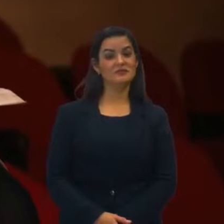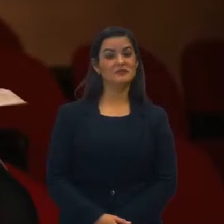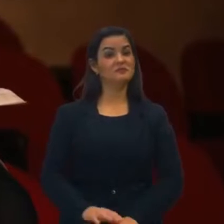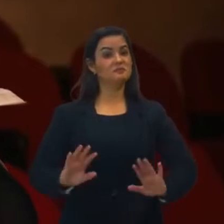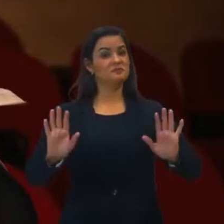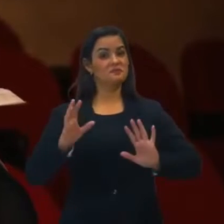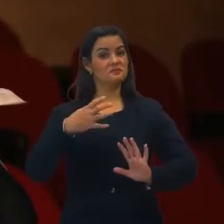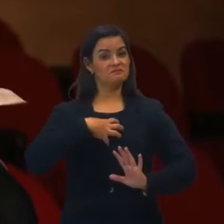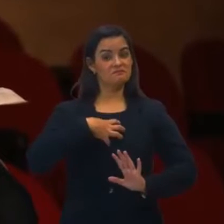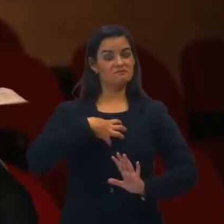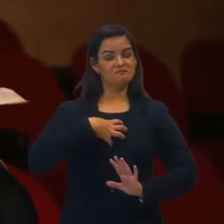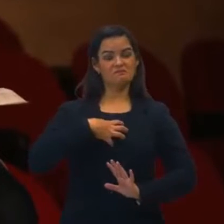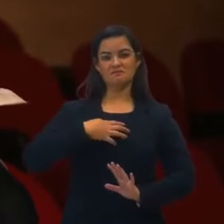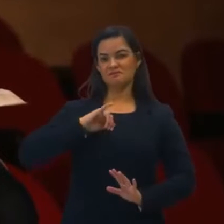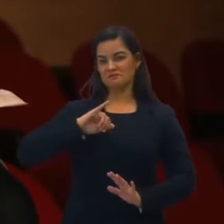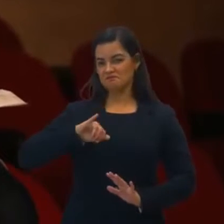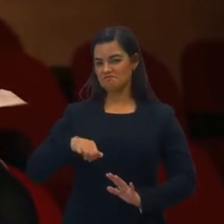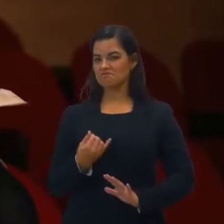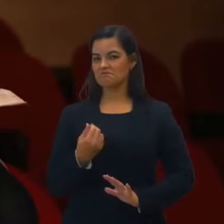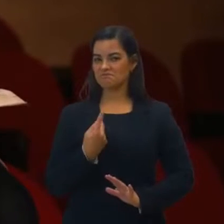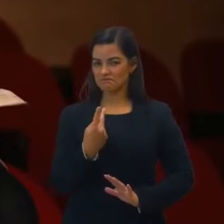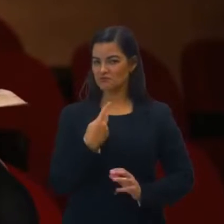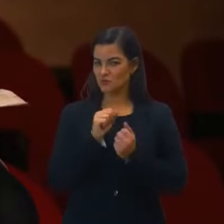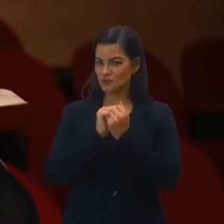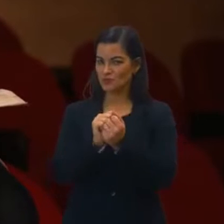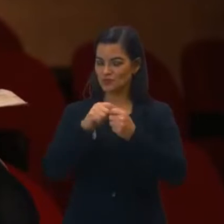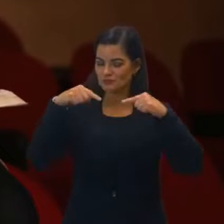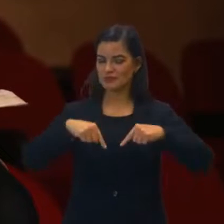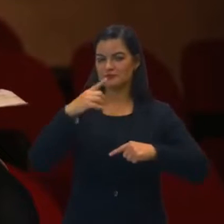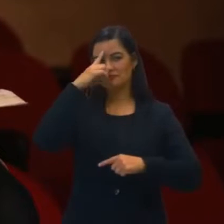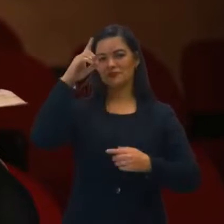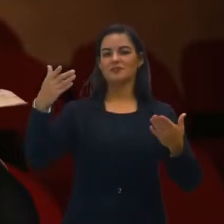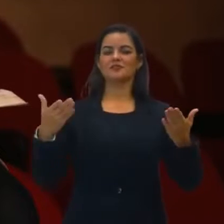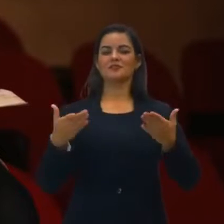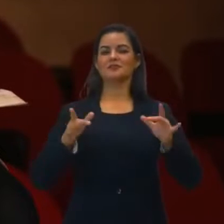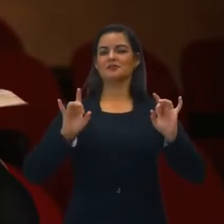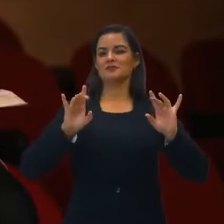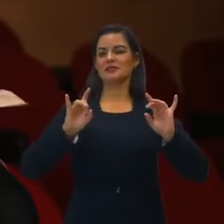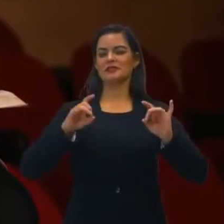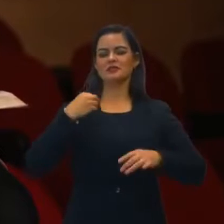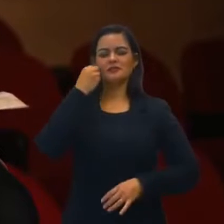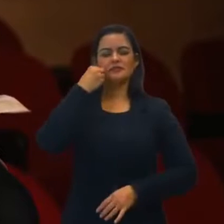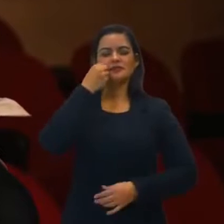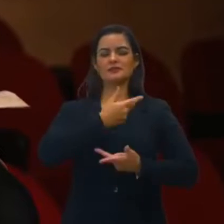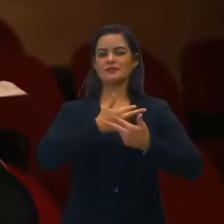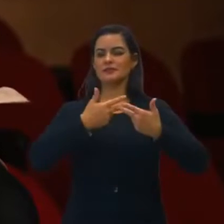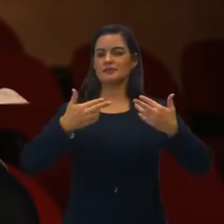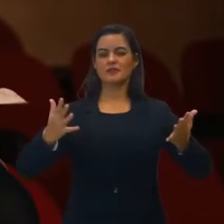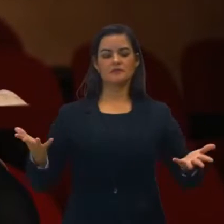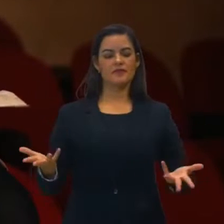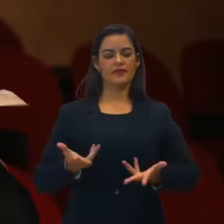É um privilégio estar aqui com você, neste dia de tantas experiências